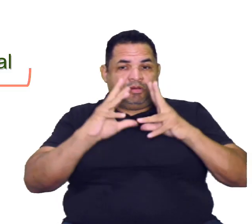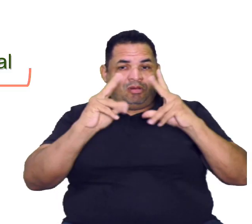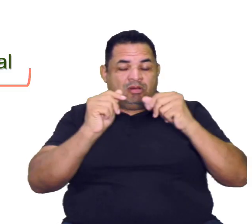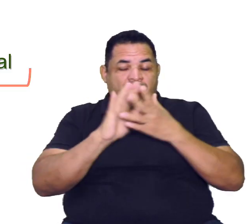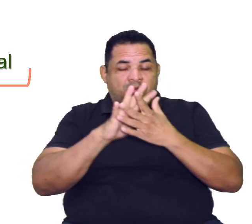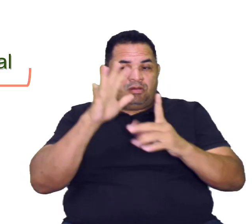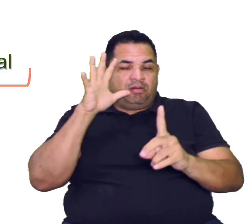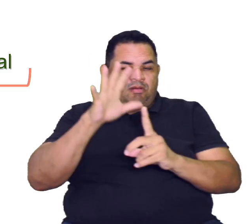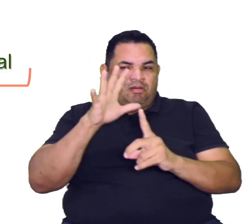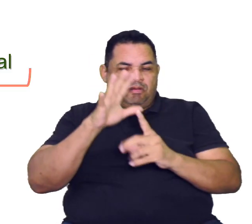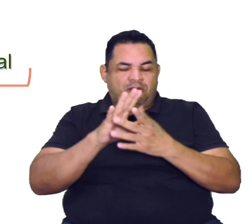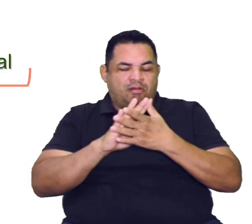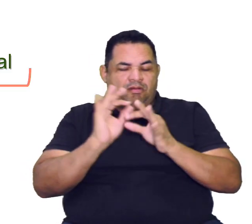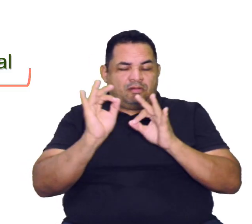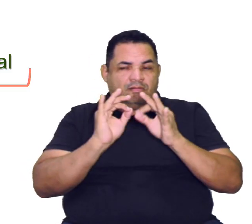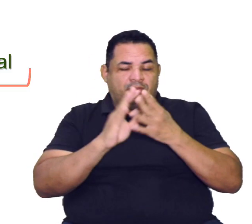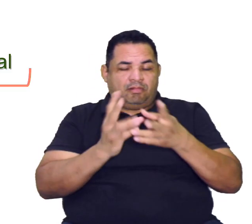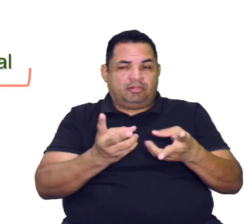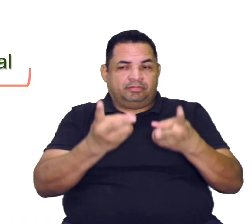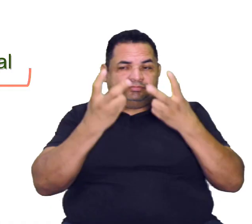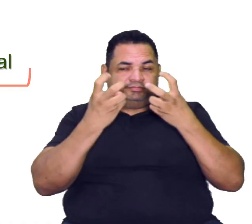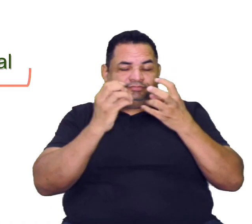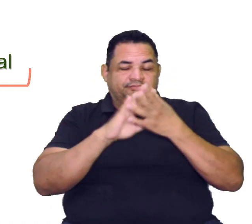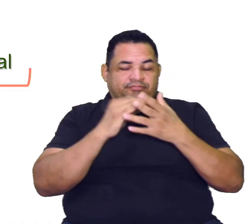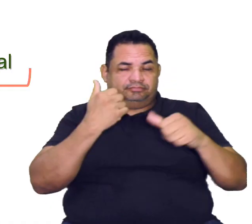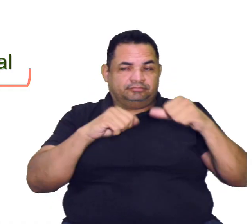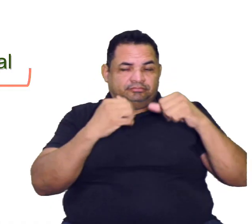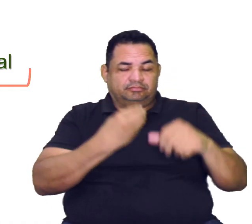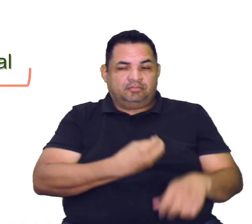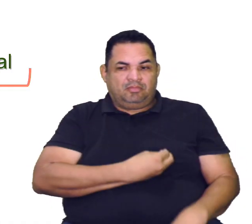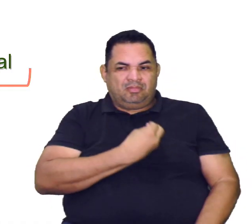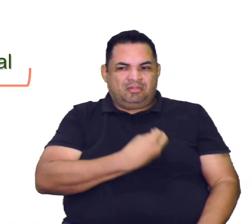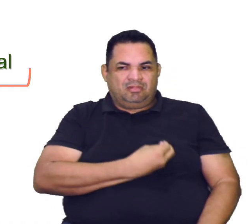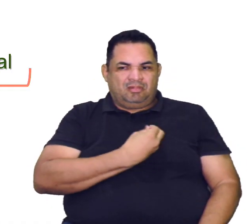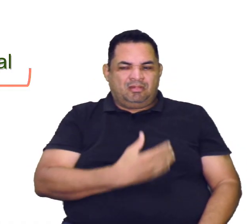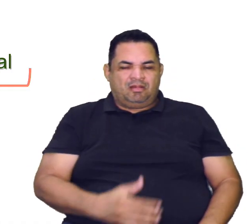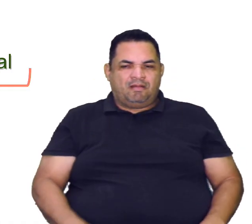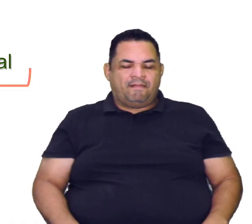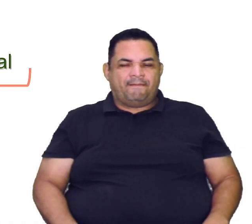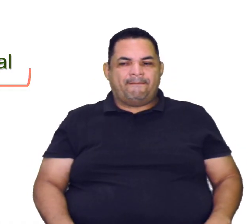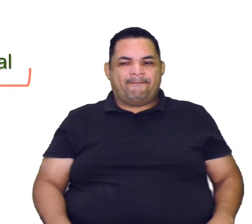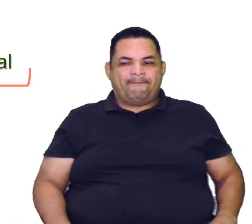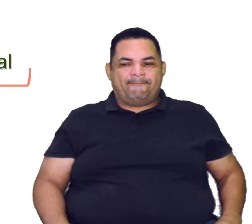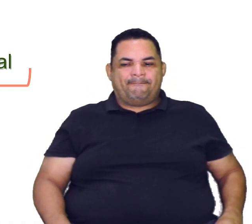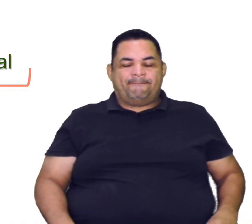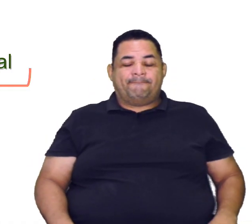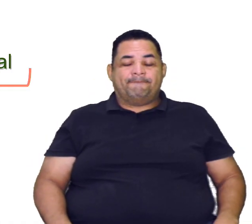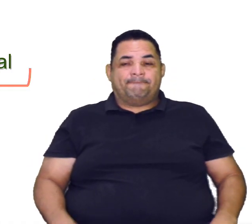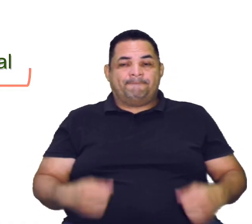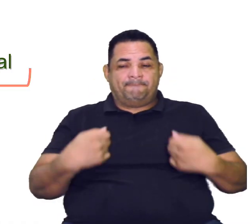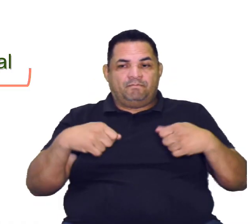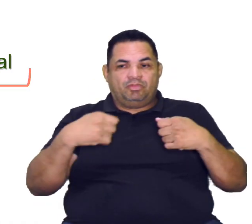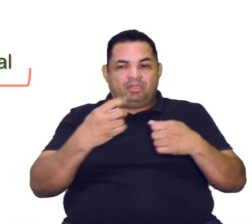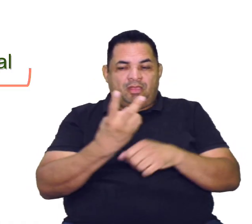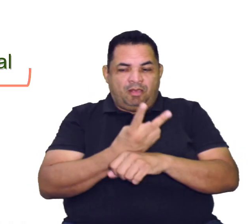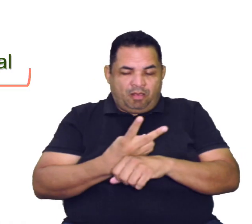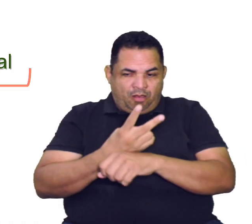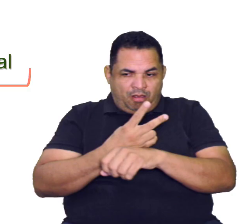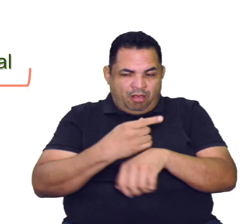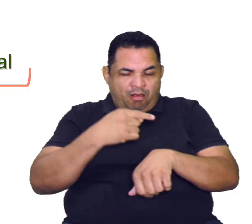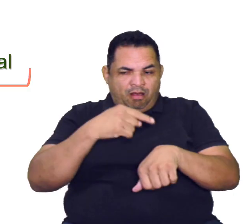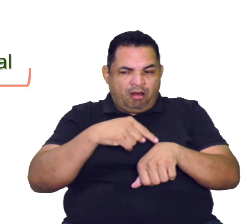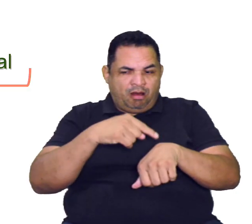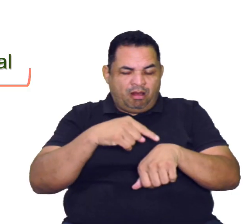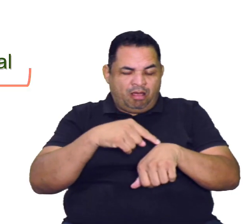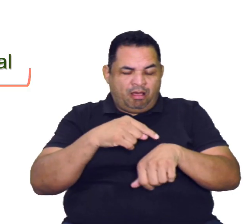tudo vai influenciar aí a forma como eu percebo essa minha qualidade de vida. Tá? Então, eu preciso buscar um tempo